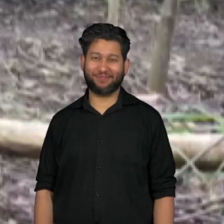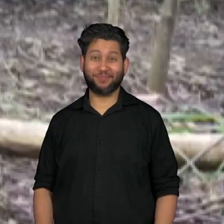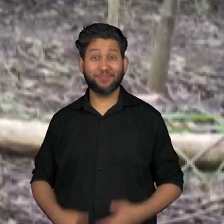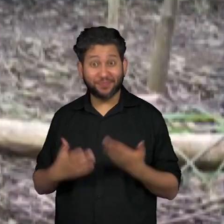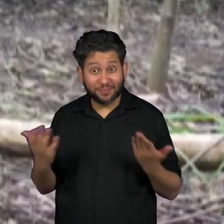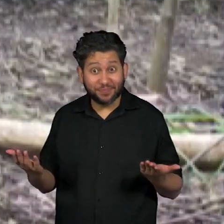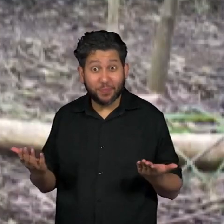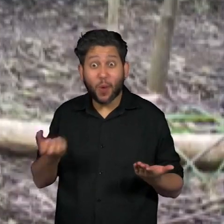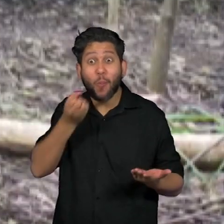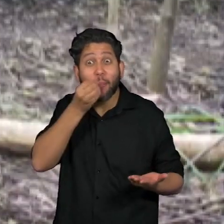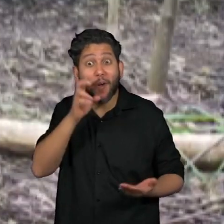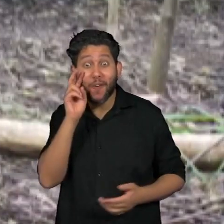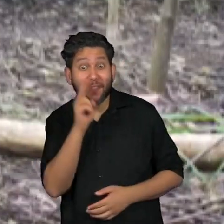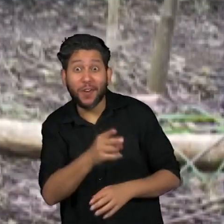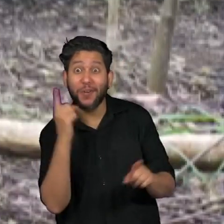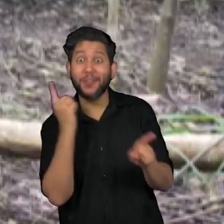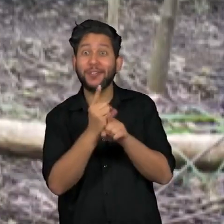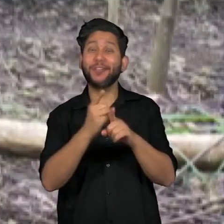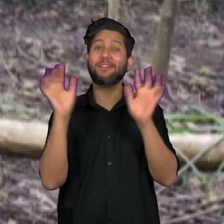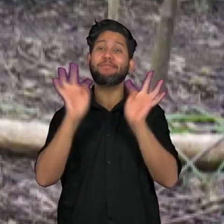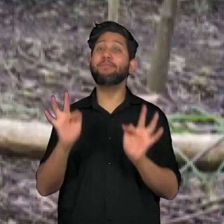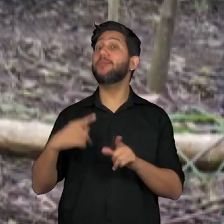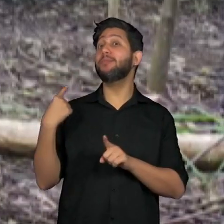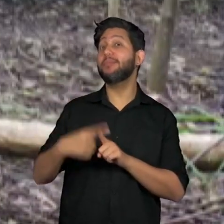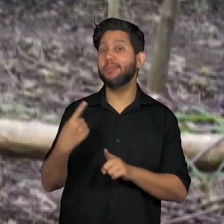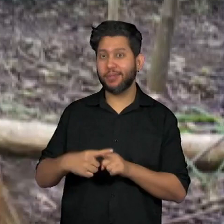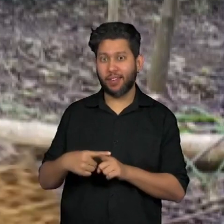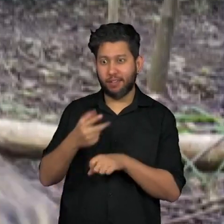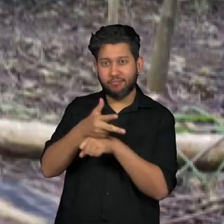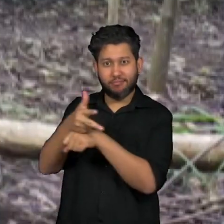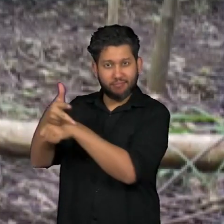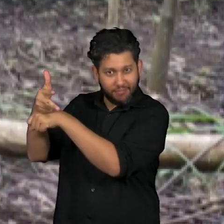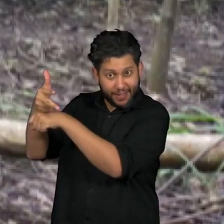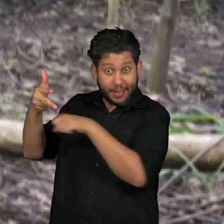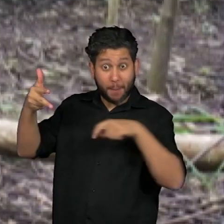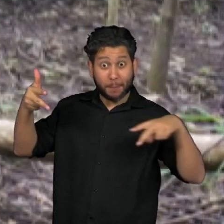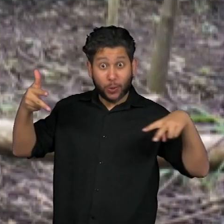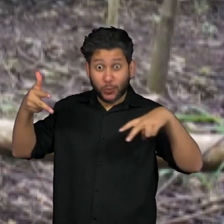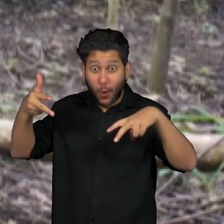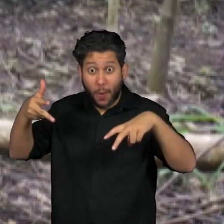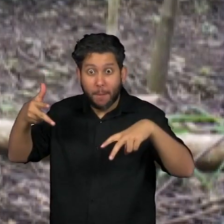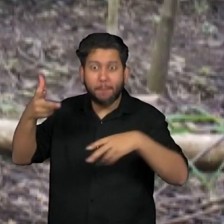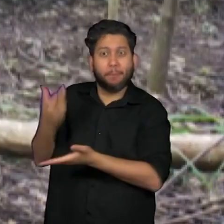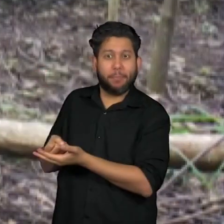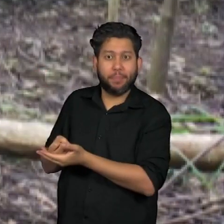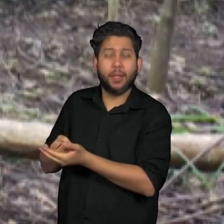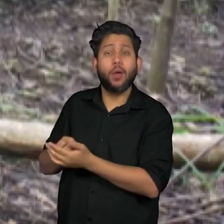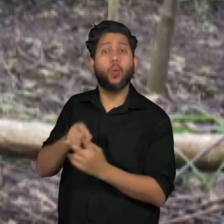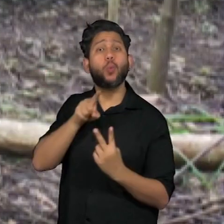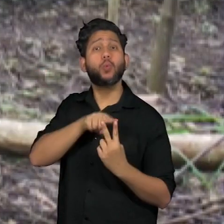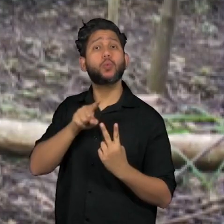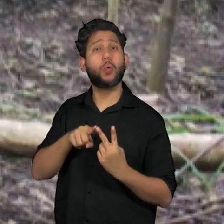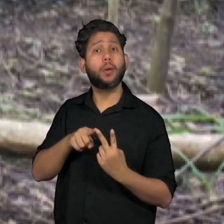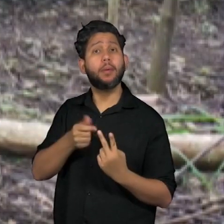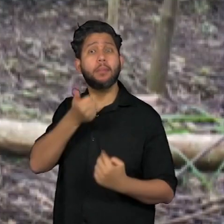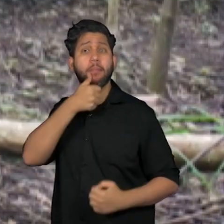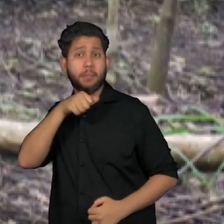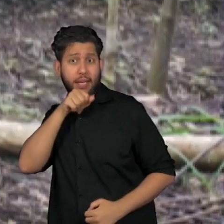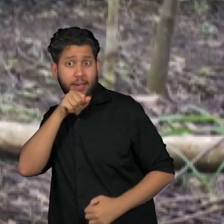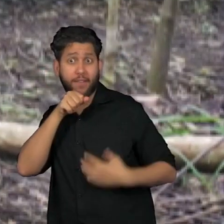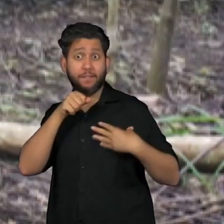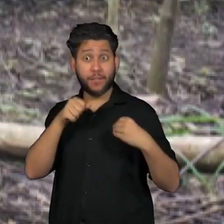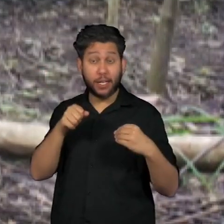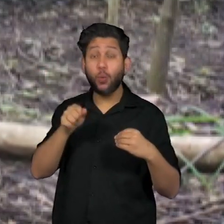A novidade, além da captura das imagens por armadilha fotográfica, é que mãe e cria estão usando um